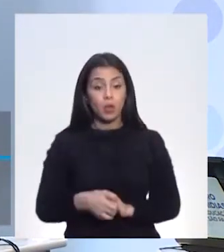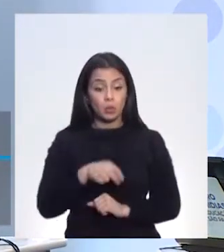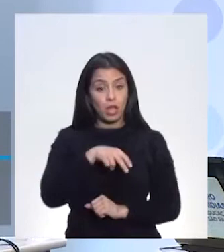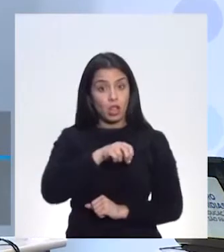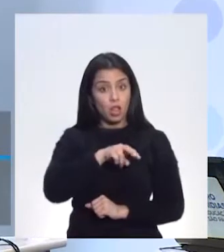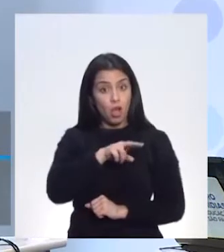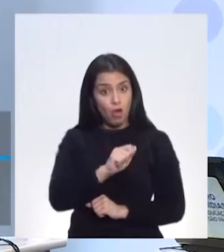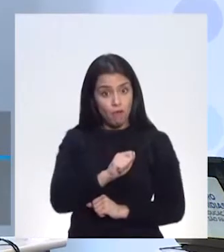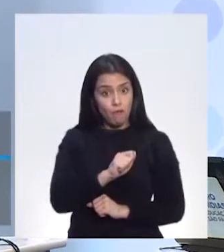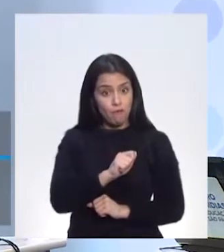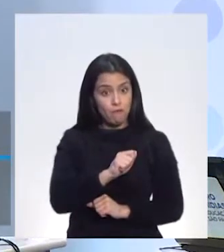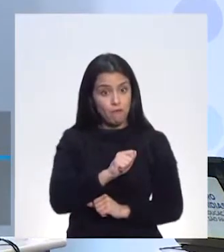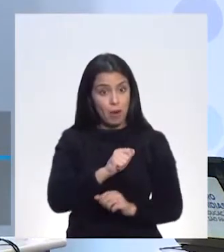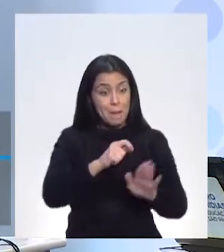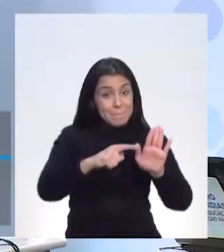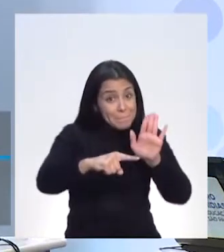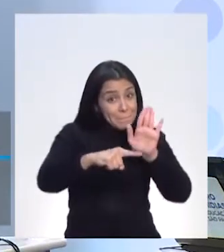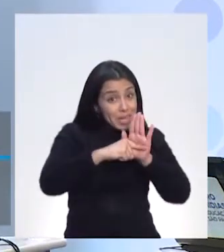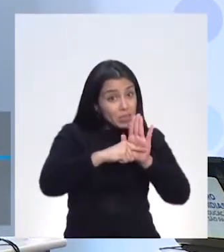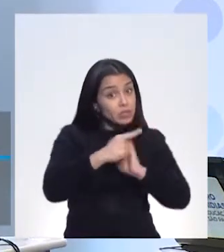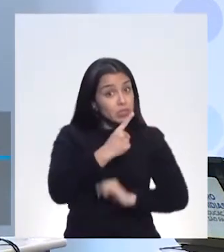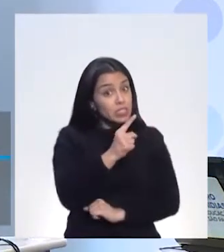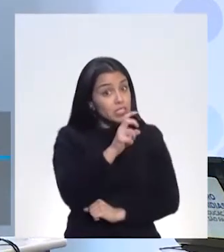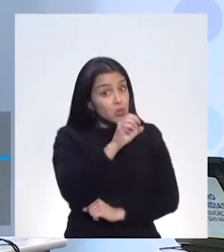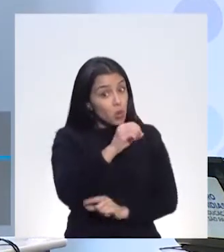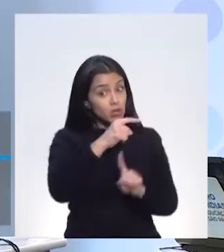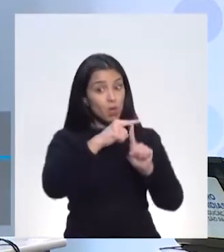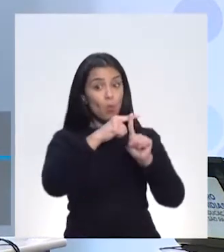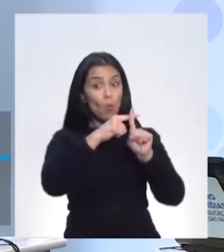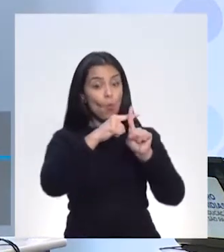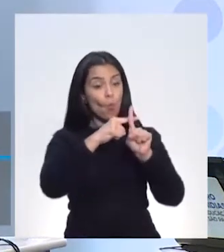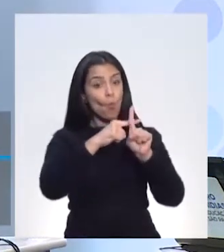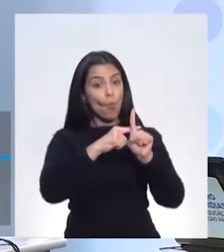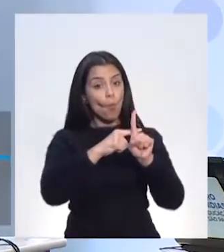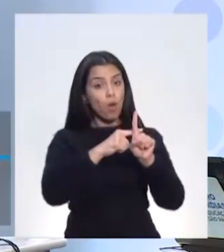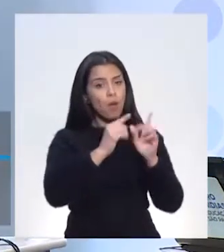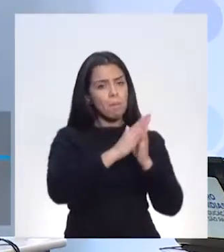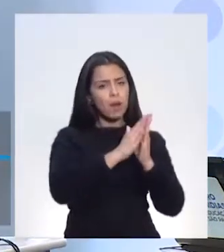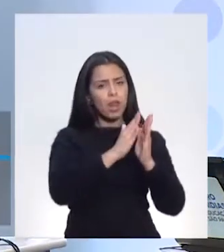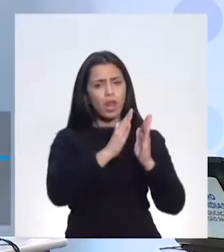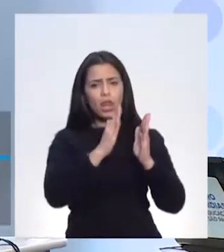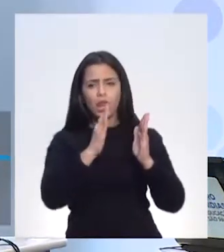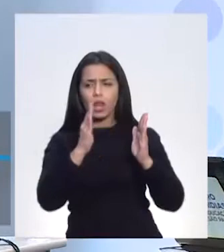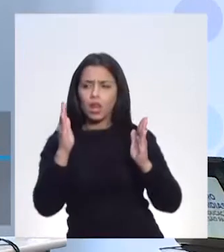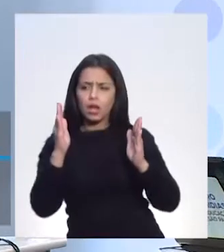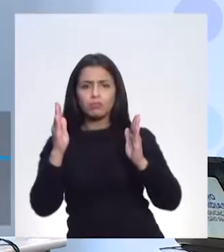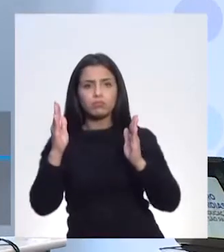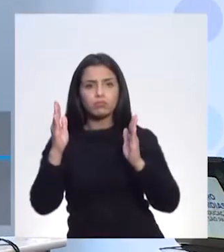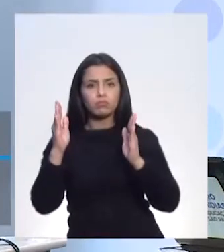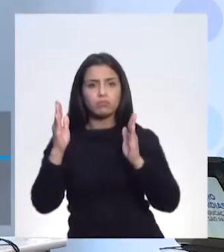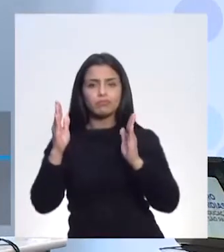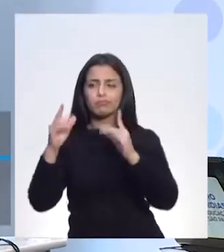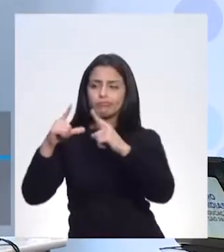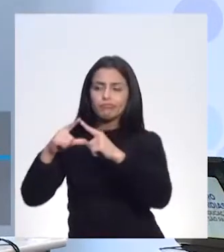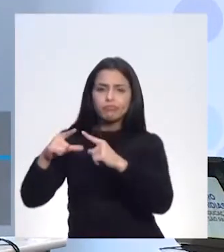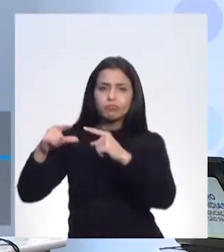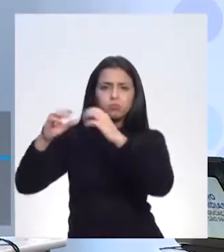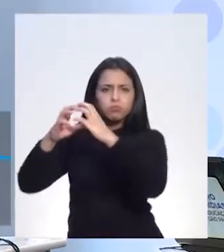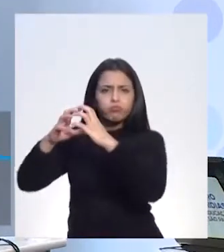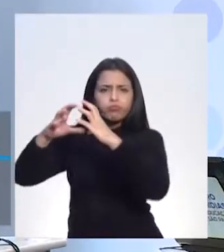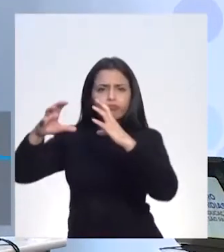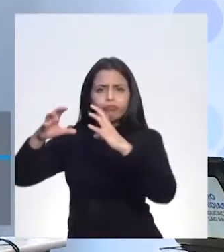de menos 150 graus Celsius até na lua cheia para 110